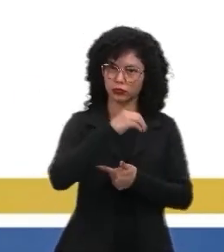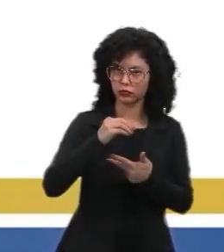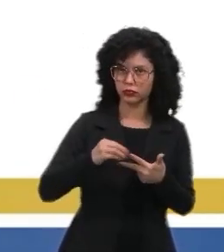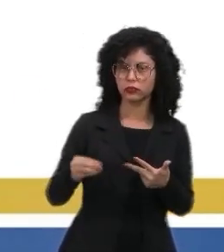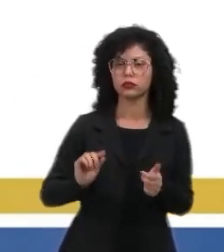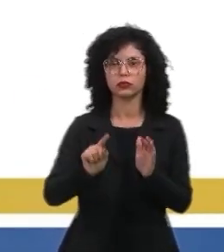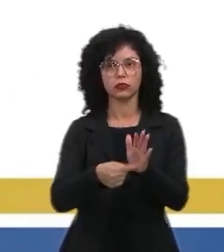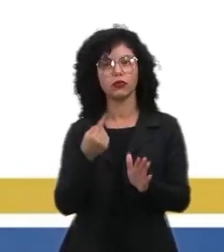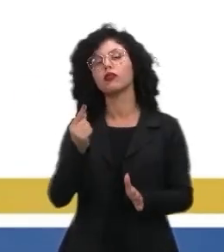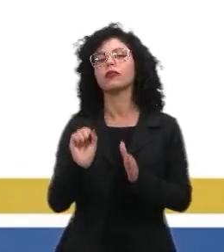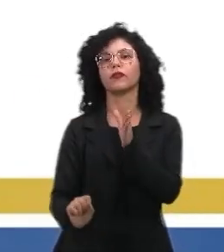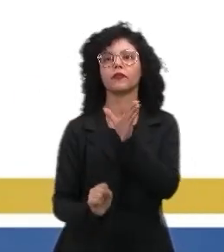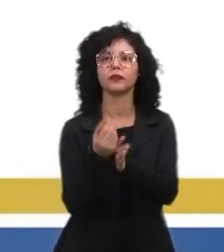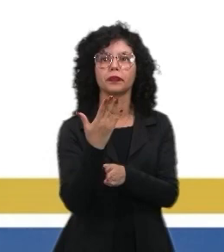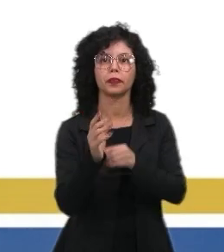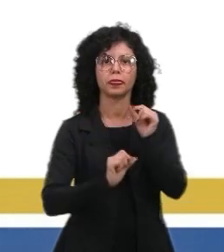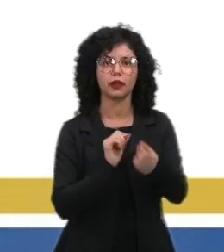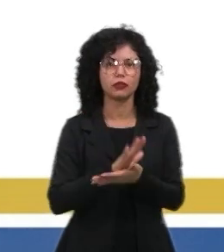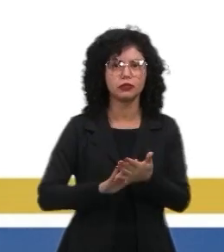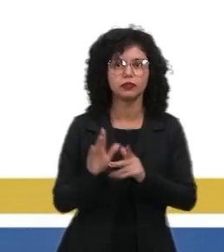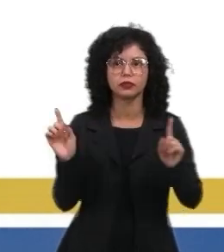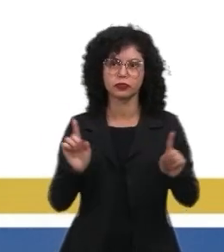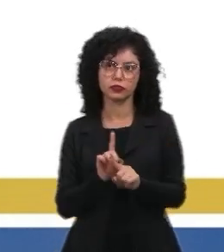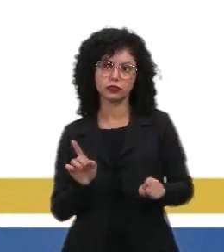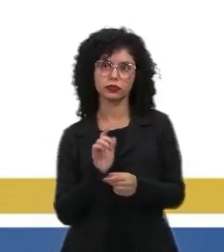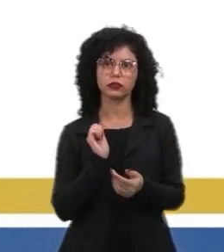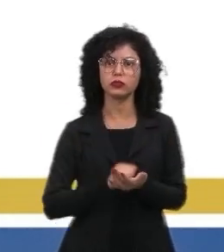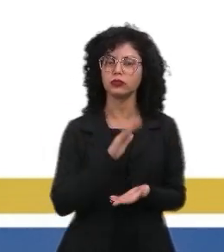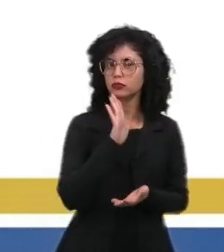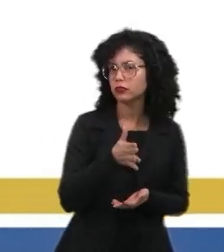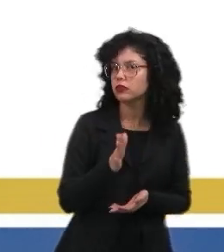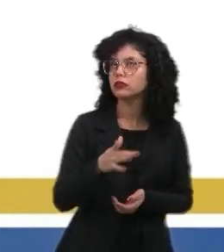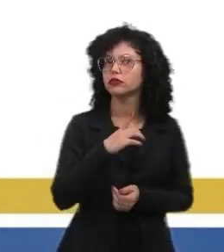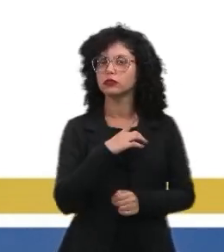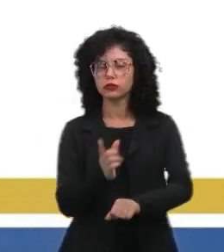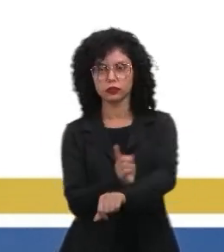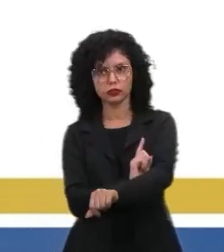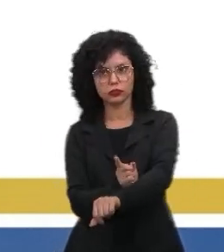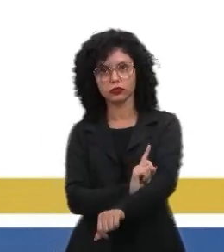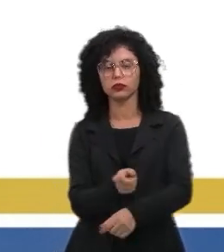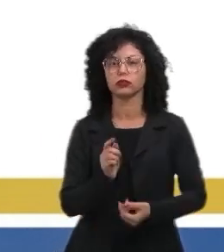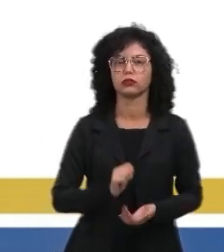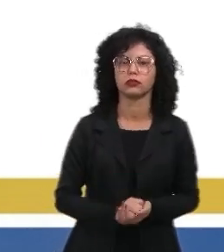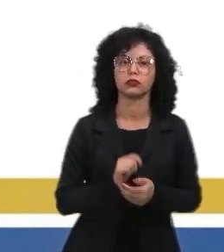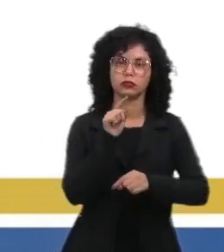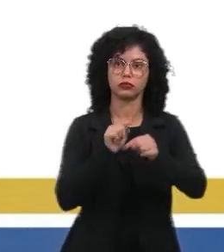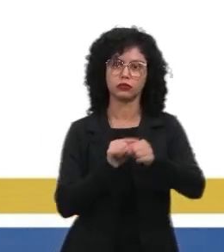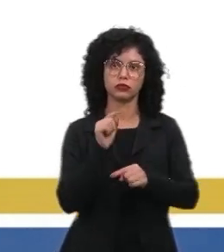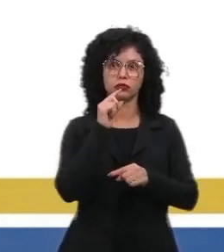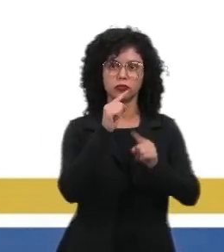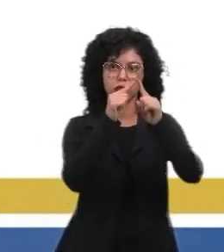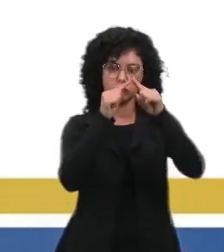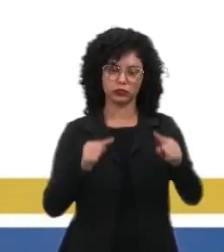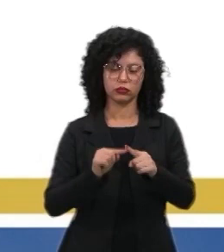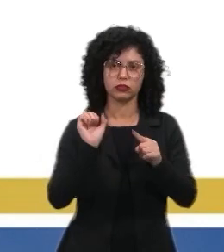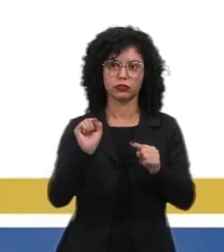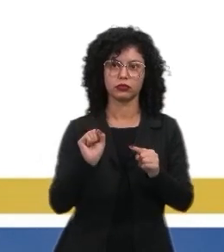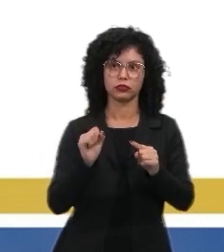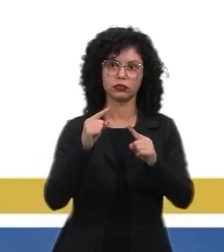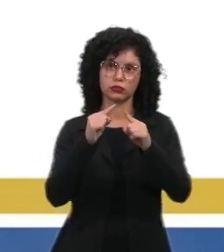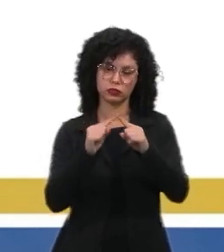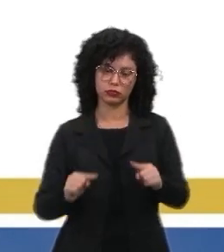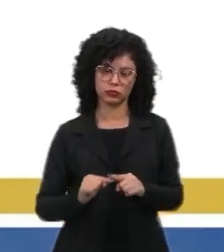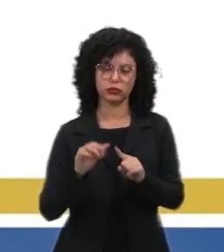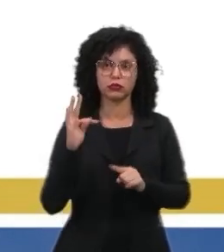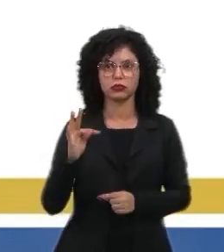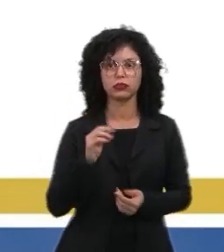Primeiro, como que isso surge? Surge do nada? Não. A gente já tinha a velocidade que é calculada dividindo ΔS por ΔT.